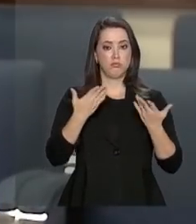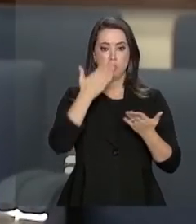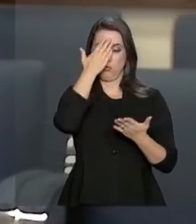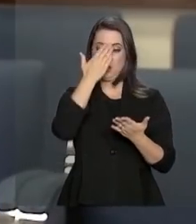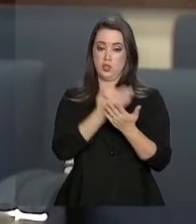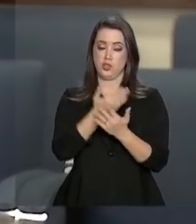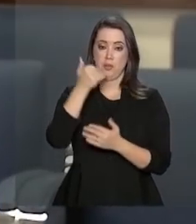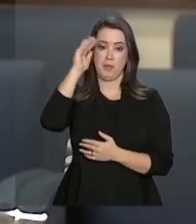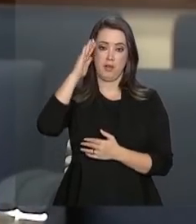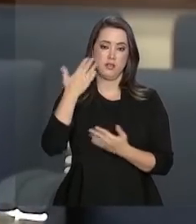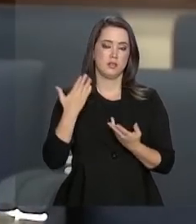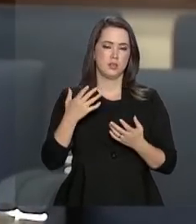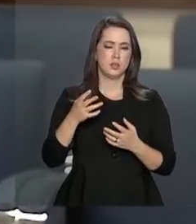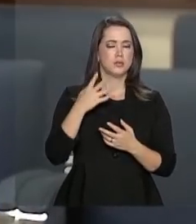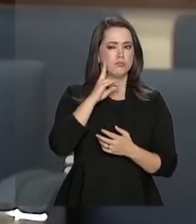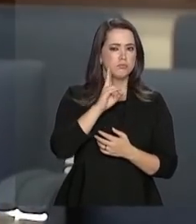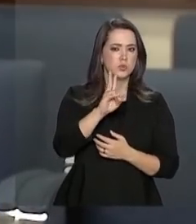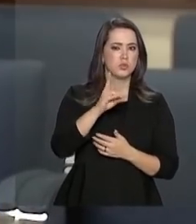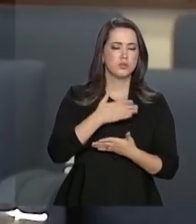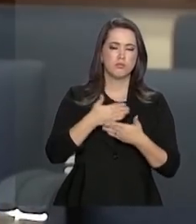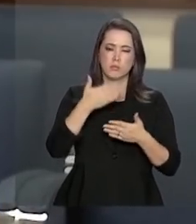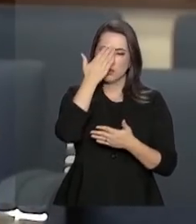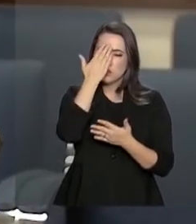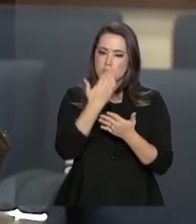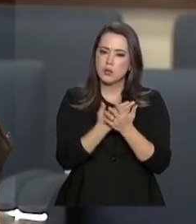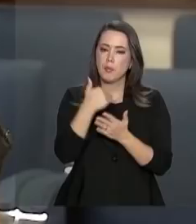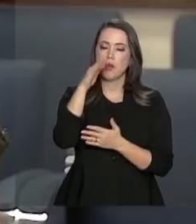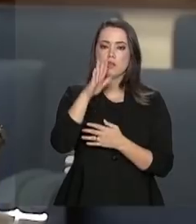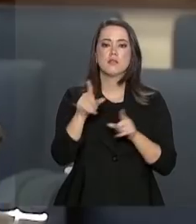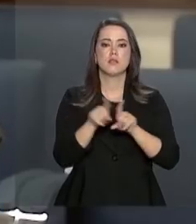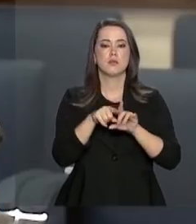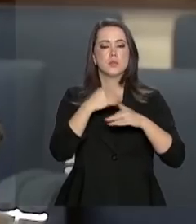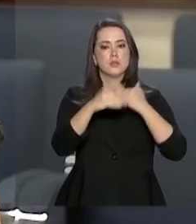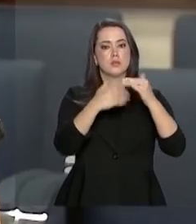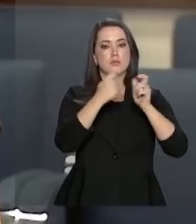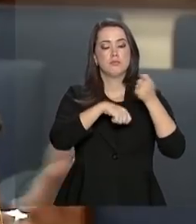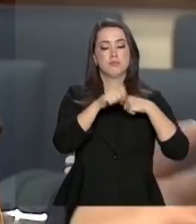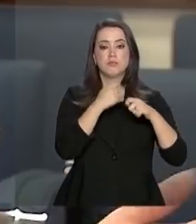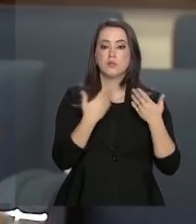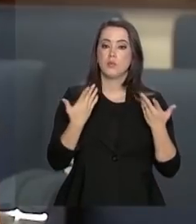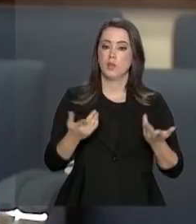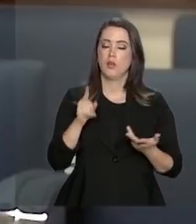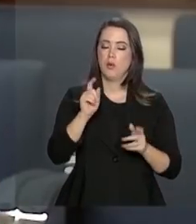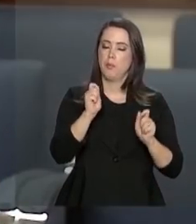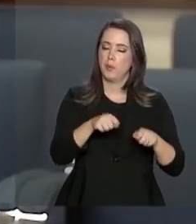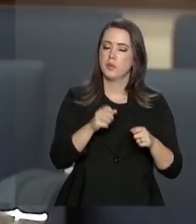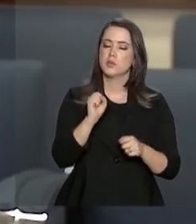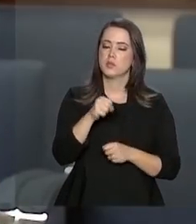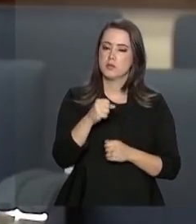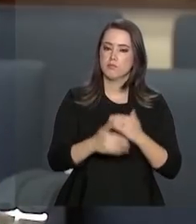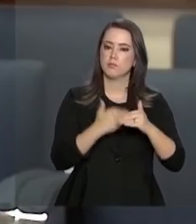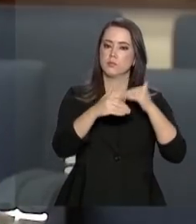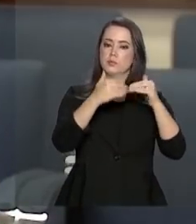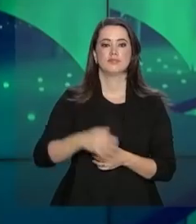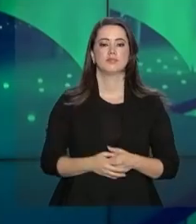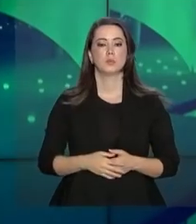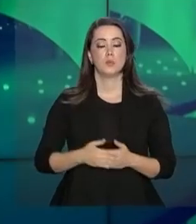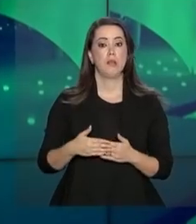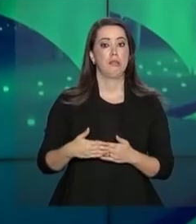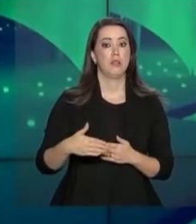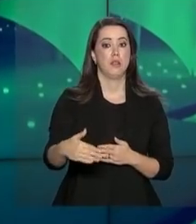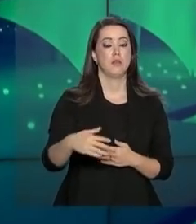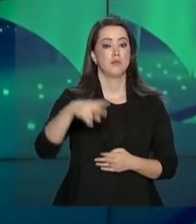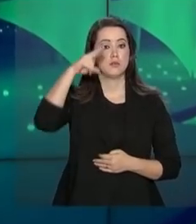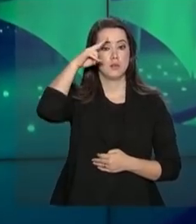confiança aumenta um cenário de confiança maior também é um cenário maior de crescimento econômico Então eu acho que isso pode gerar sim crescimento econômico a